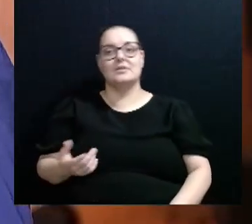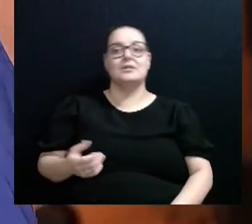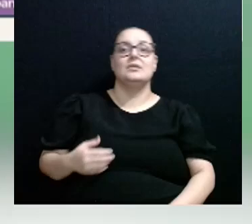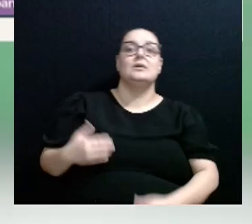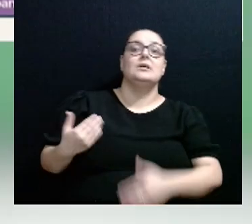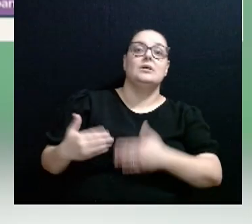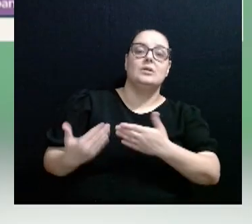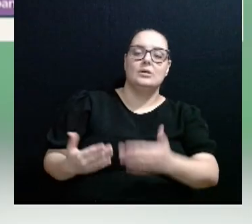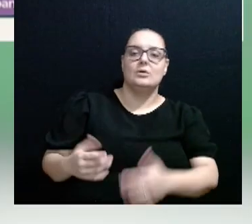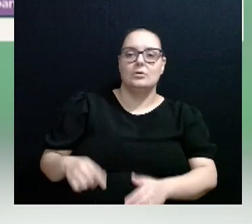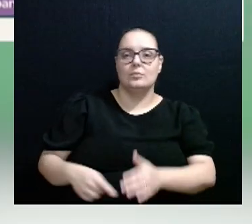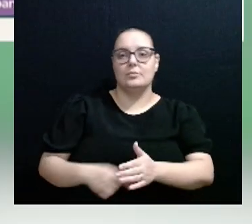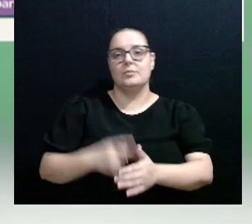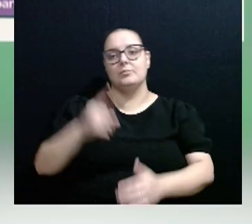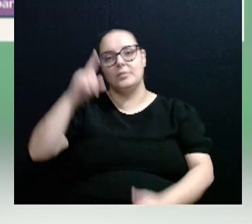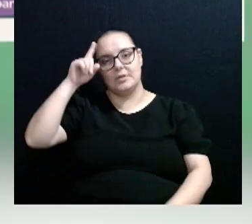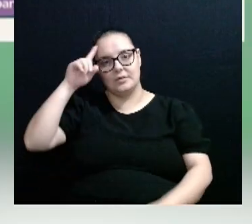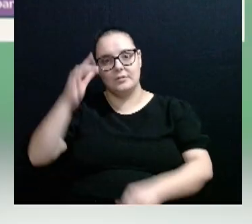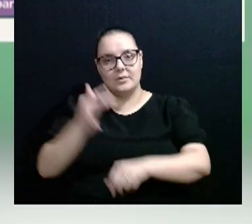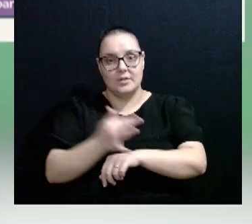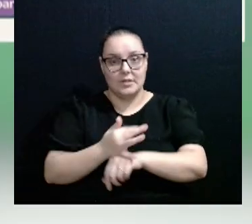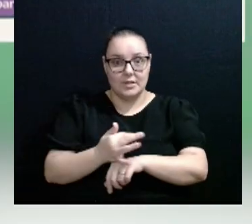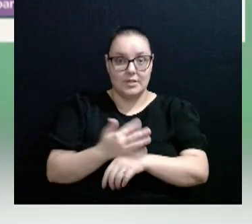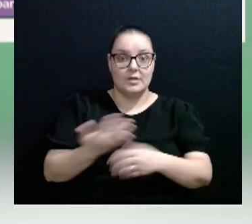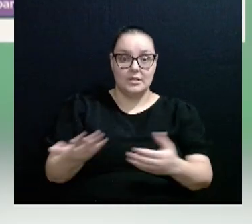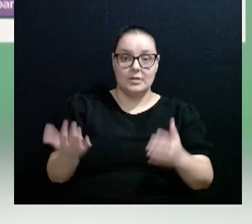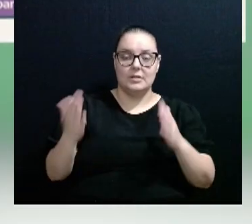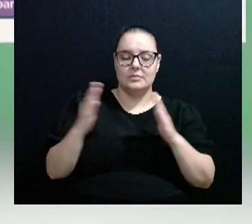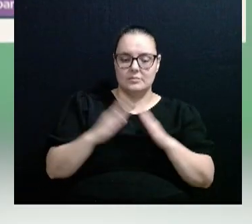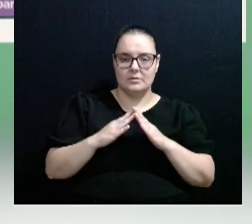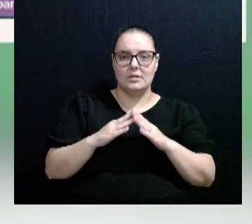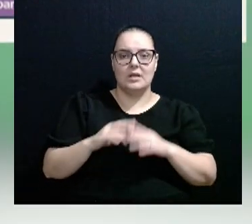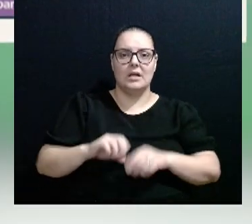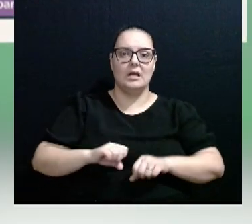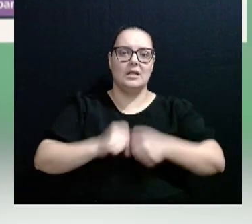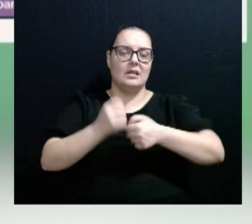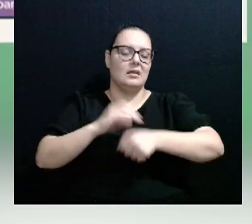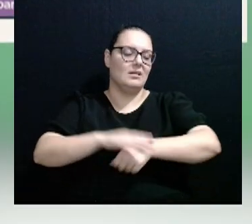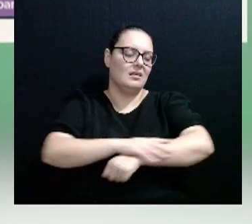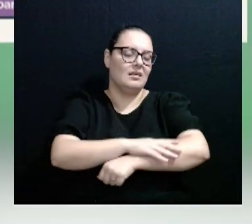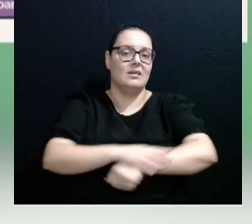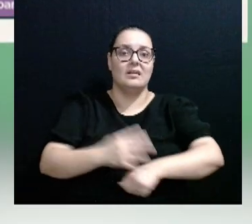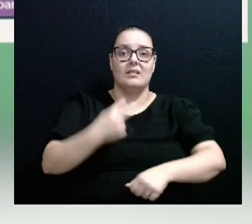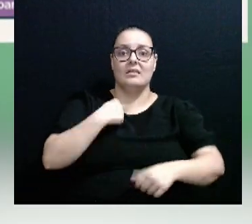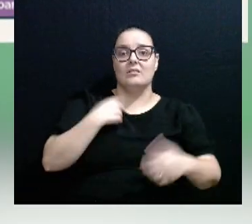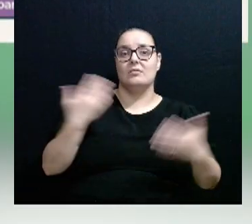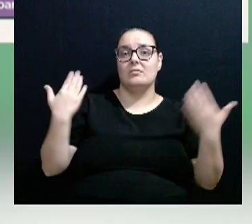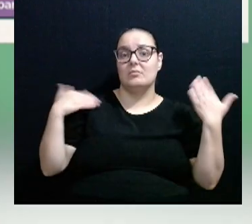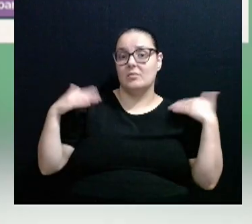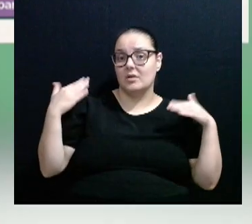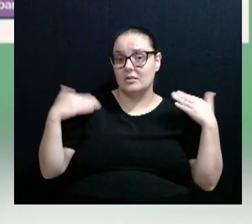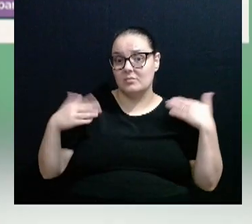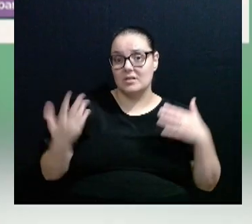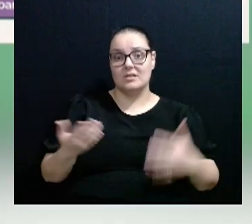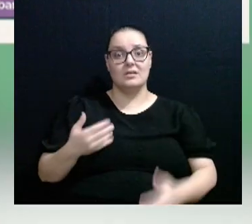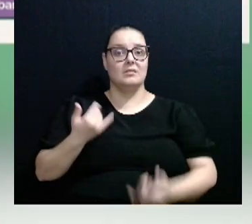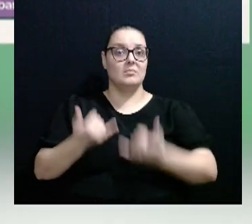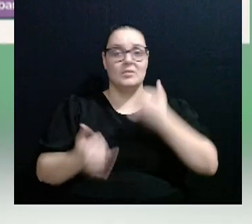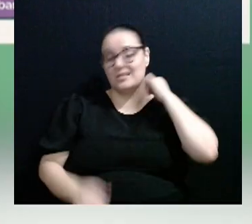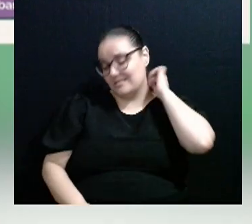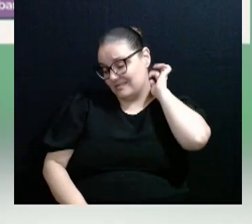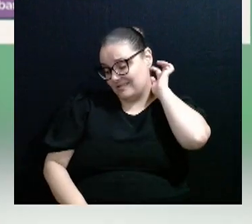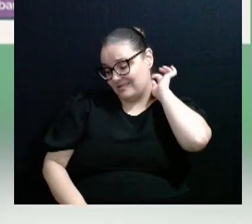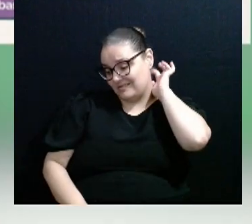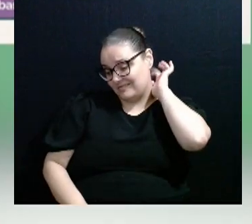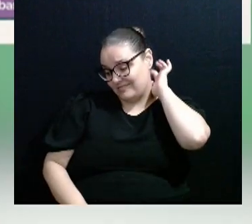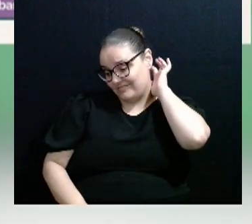de férias dela em casa, ela tá com o braço quebrado, não pode sair para brincar. Ela tem que ficar em casa, na cozinha, com o pai dela,